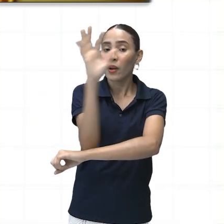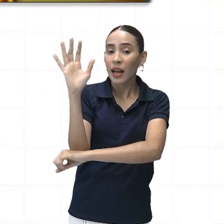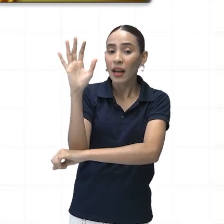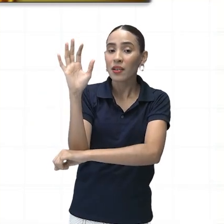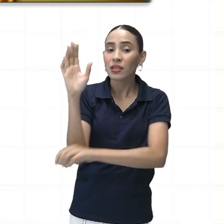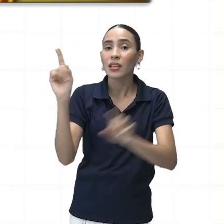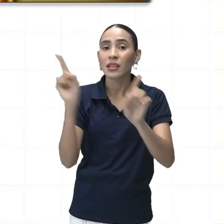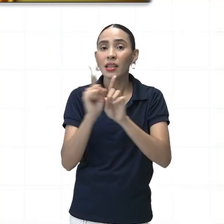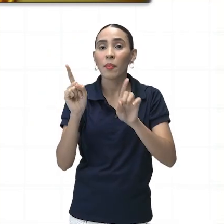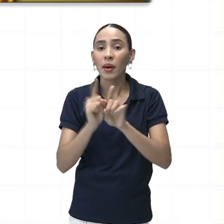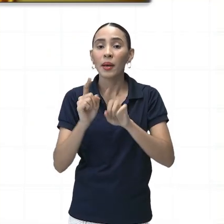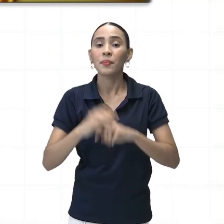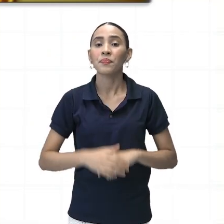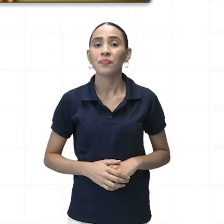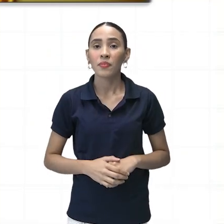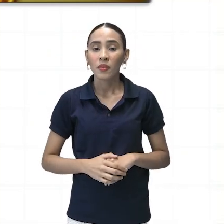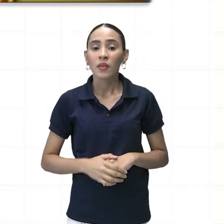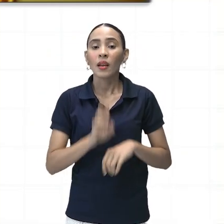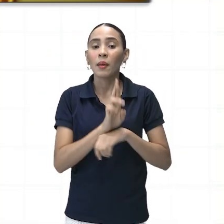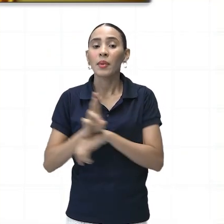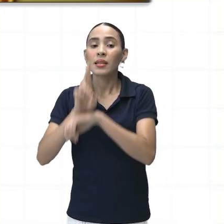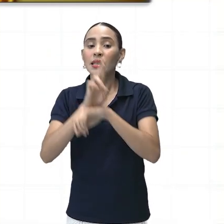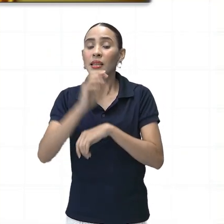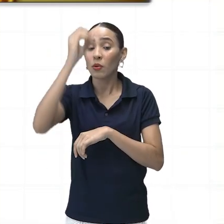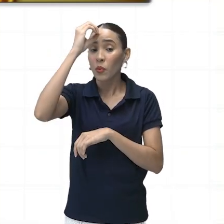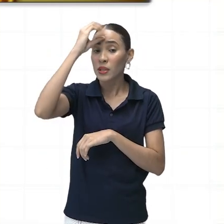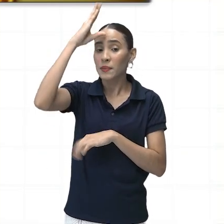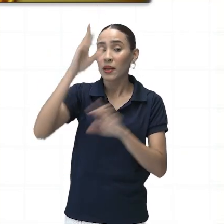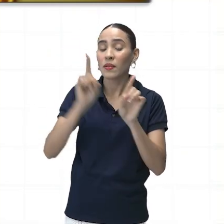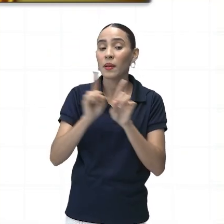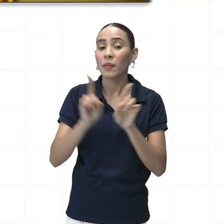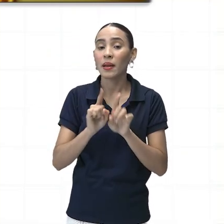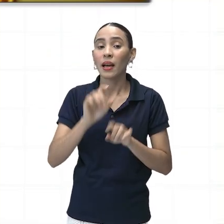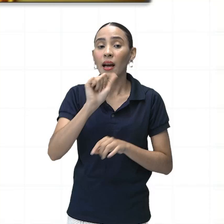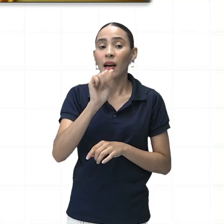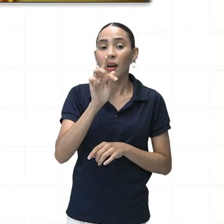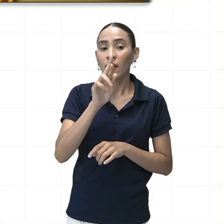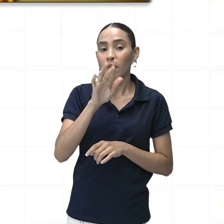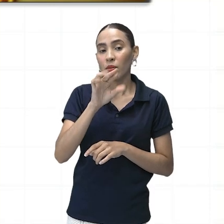florestas, quanto também ele representa a sabedoria. E a Afrodite